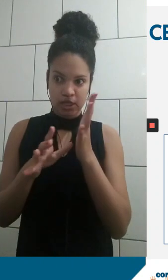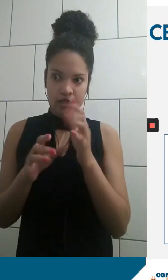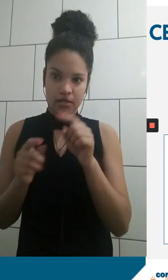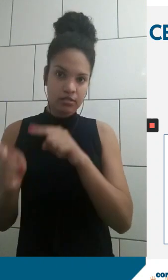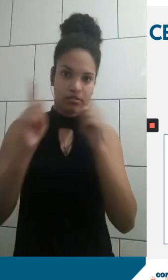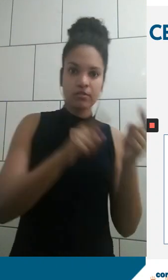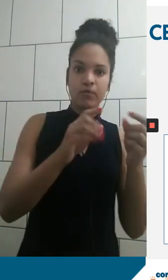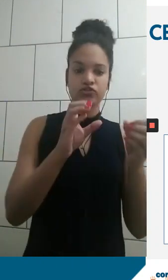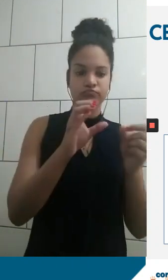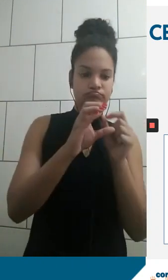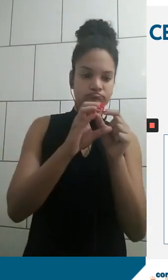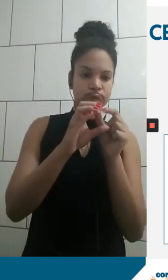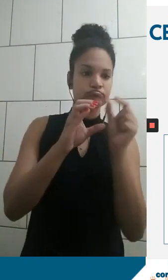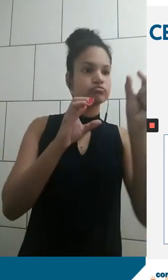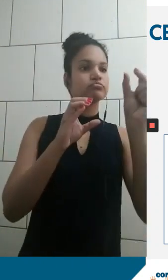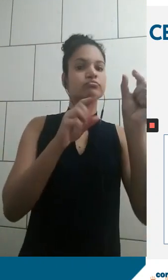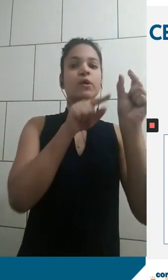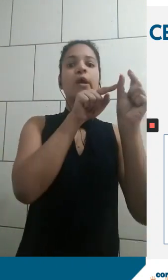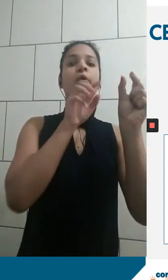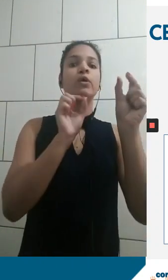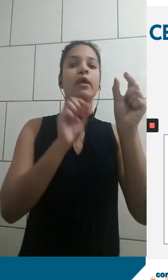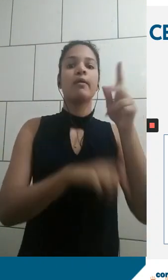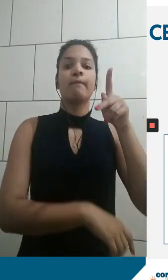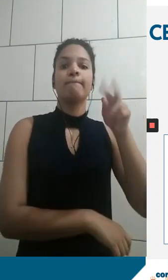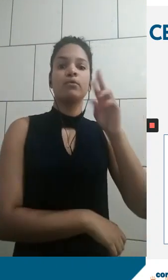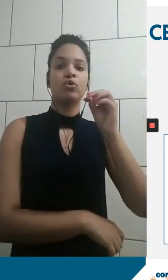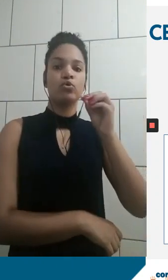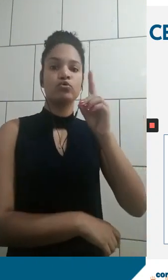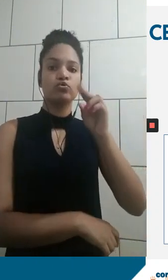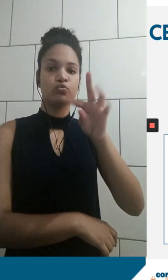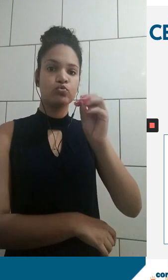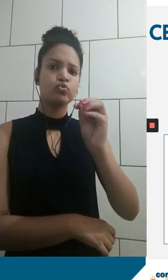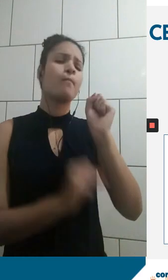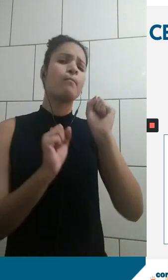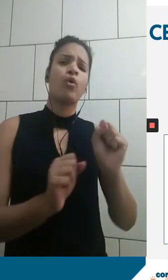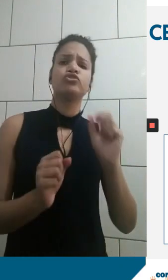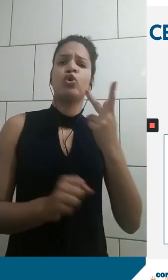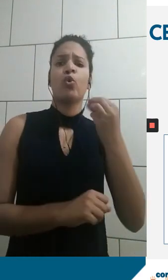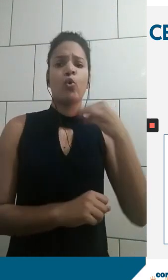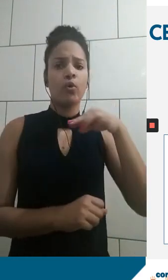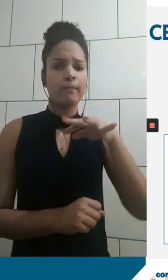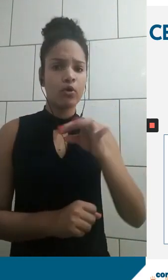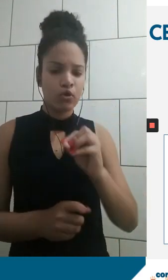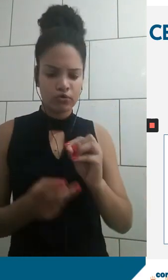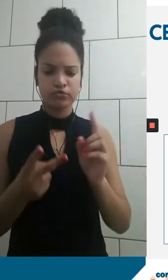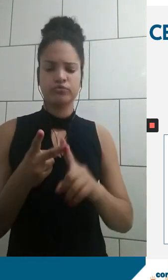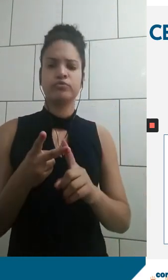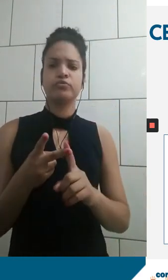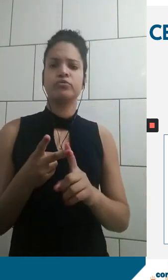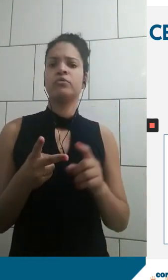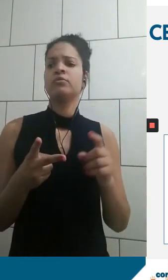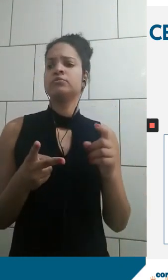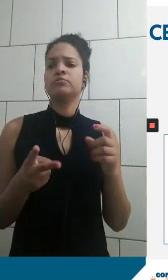pode ser um hormônio, pode ser uma outra proteína de constituição do corpo, pode ser uma série de todas as